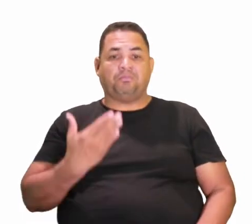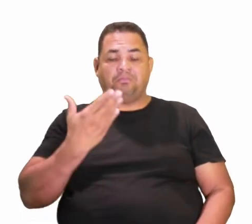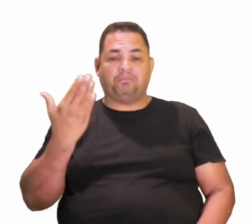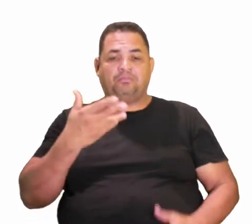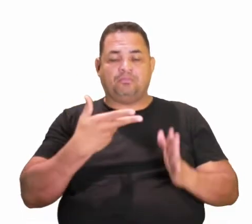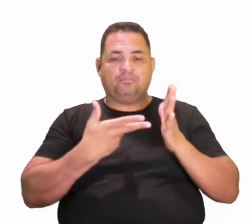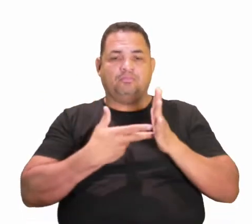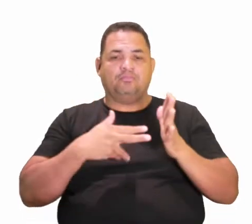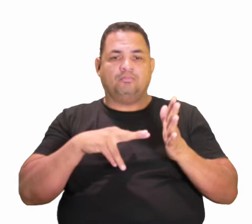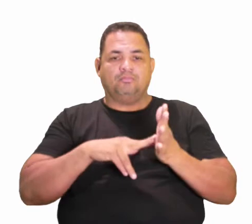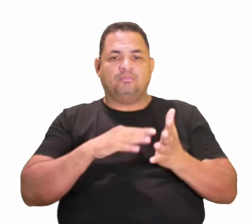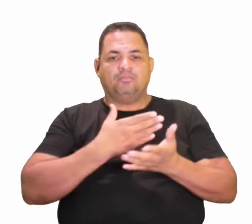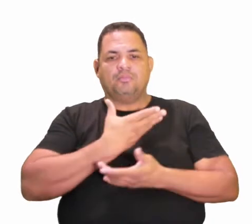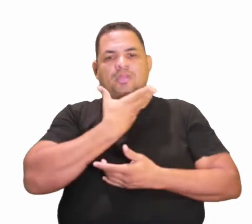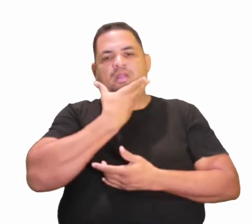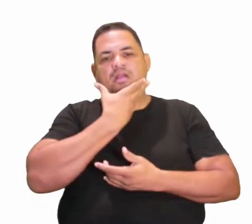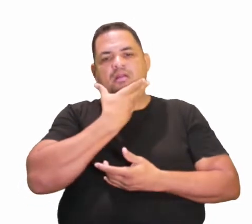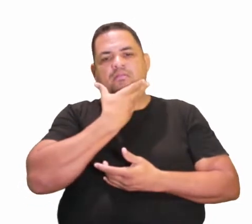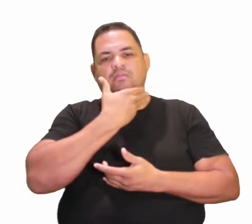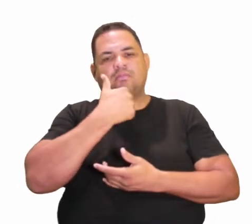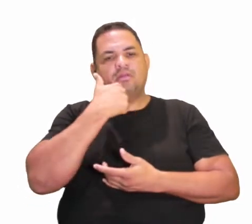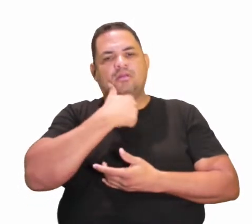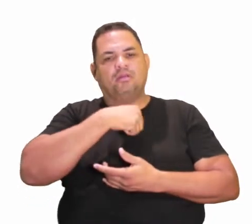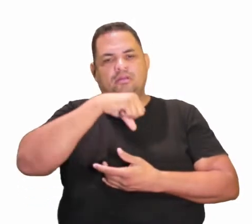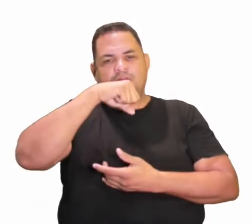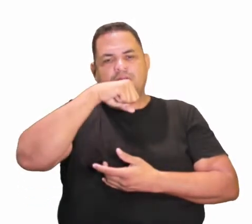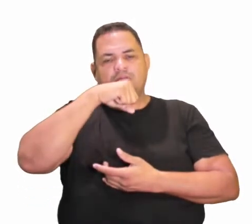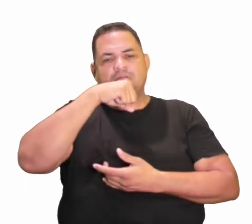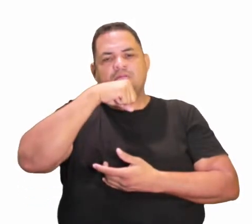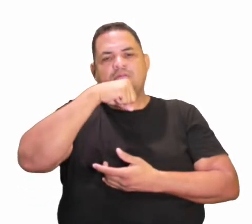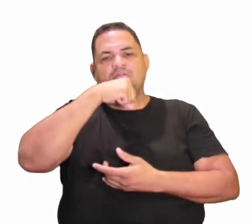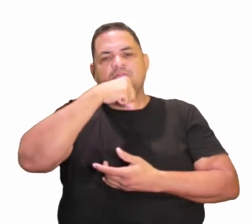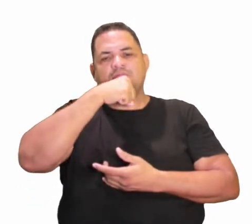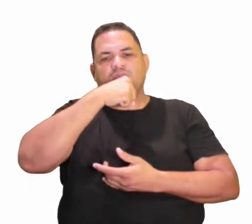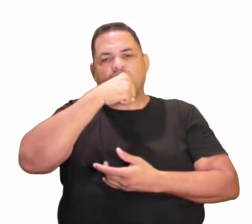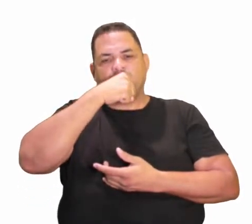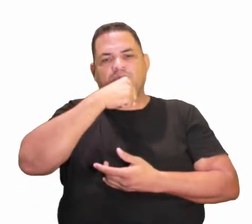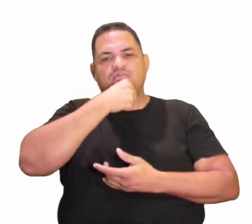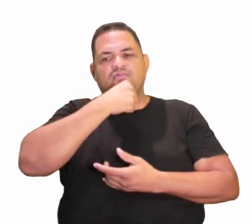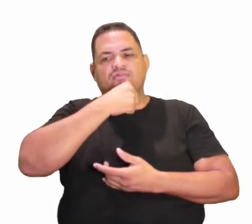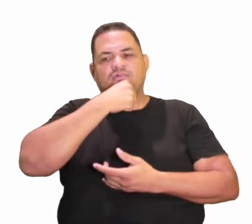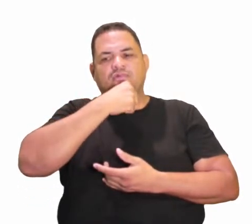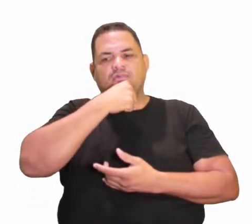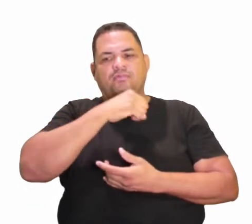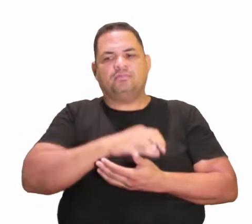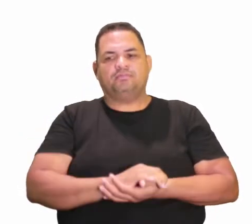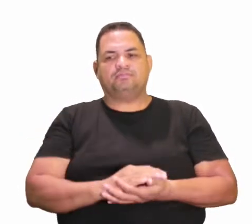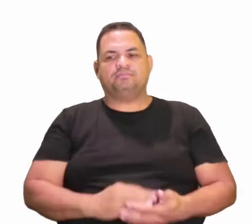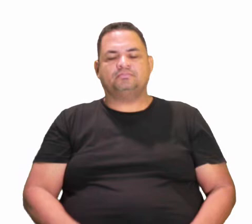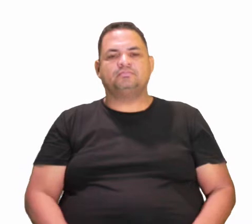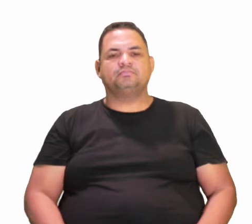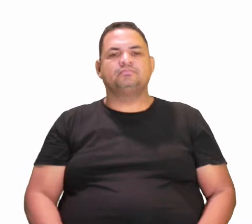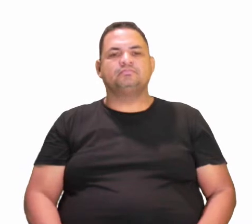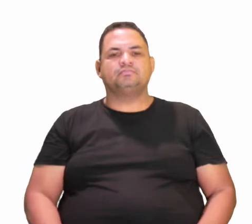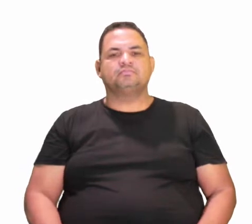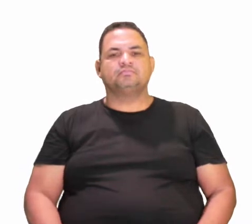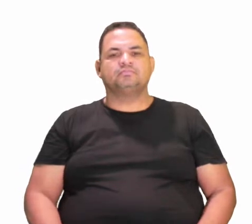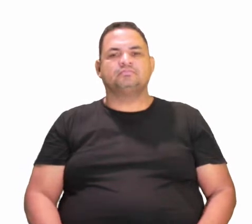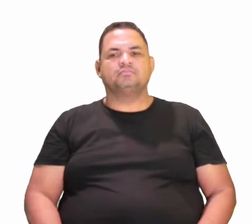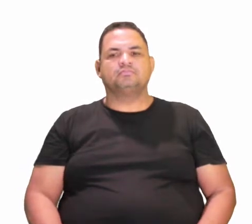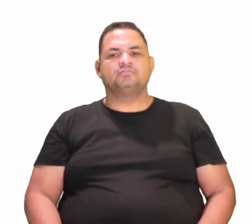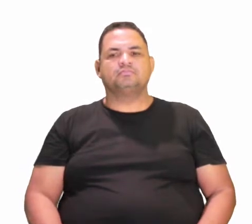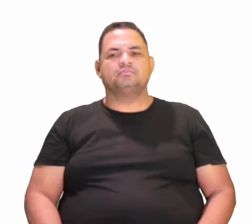que significa avó, certo? Ou vovó aqui no caso da grandma. Quando é o pai,